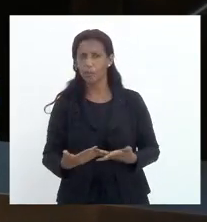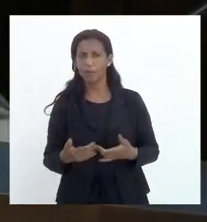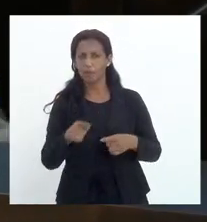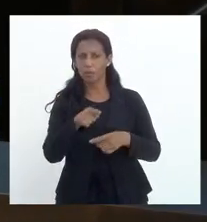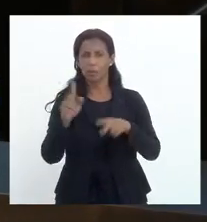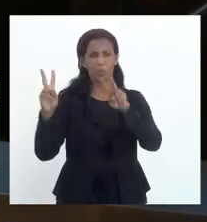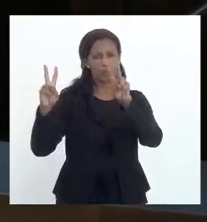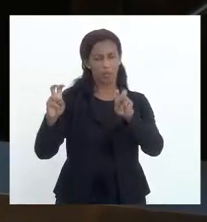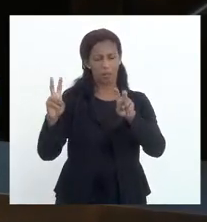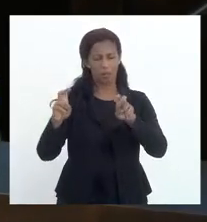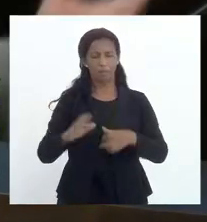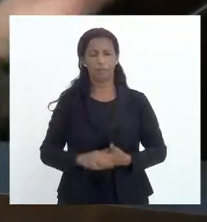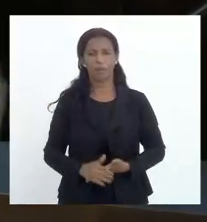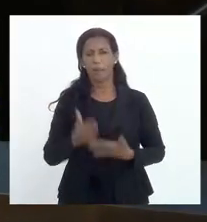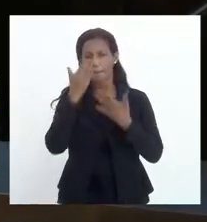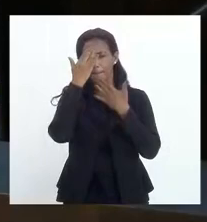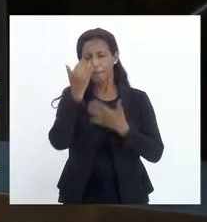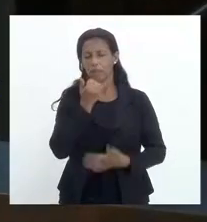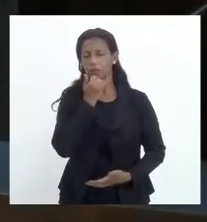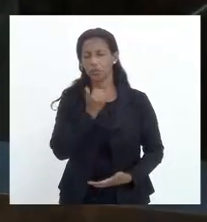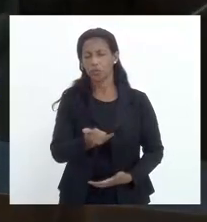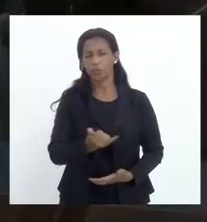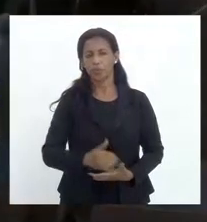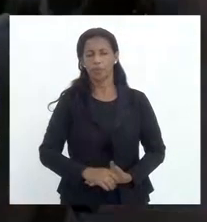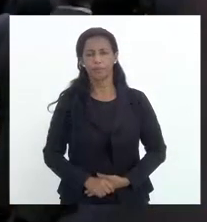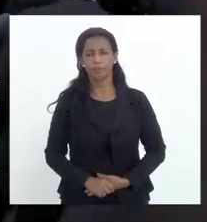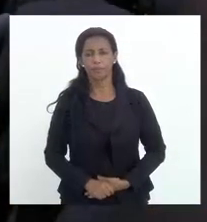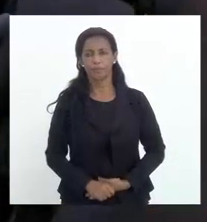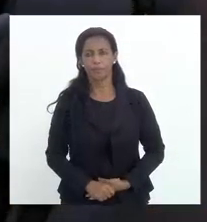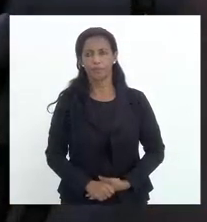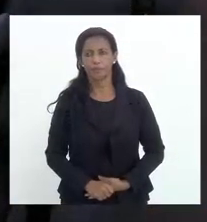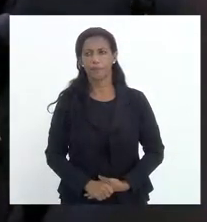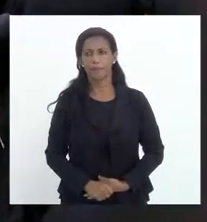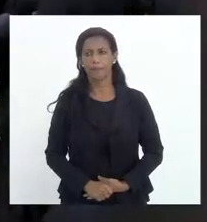também, para não me estender aqui. Obrigado e desculpe, deputado Luiz Paulo.